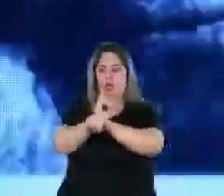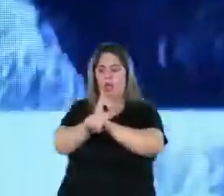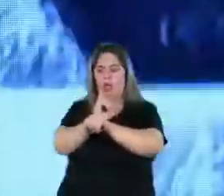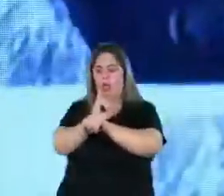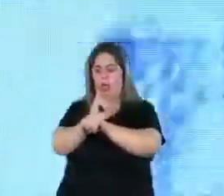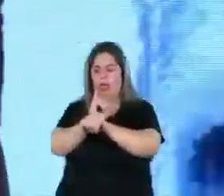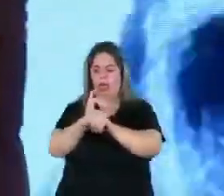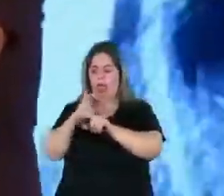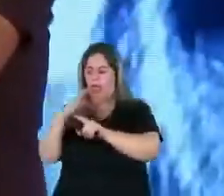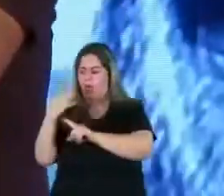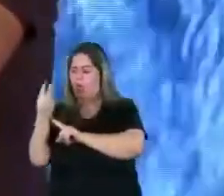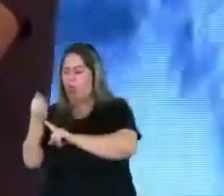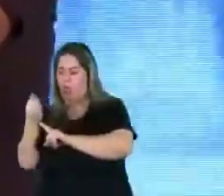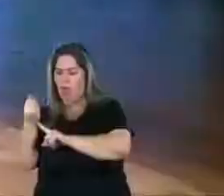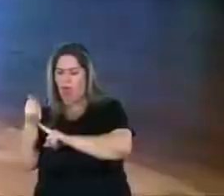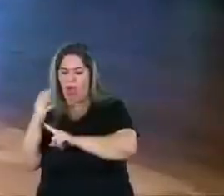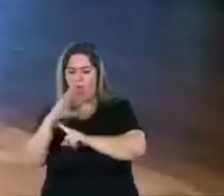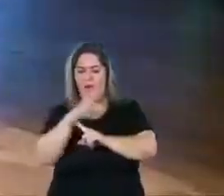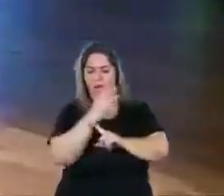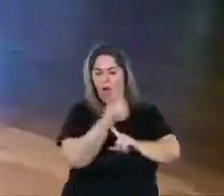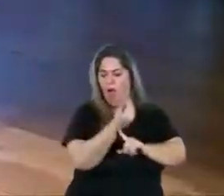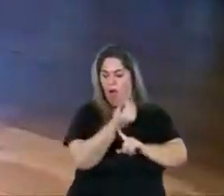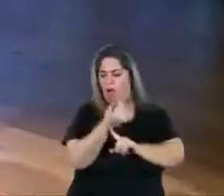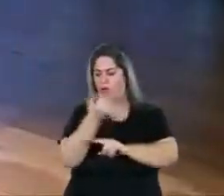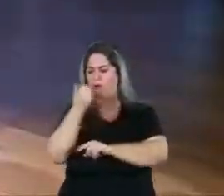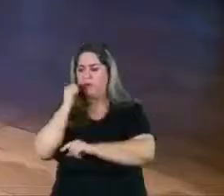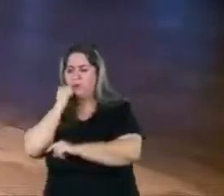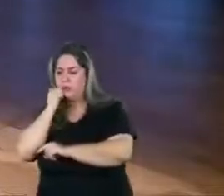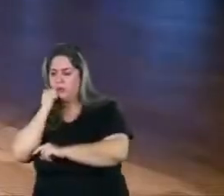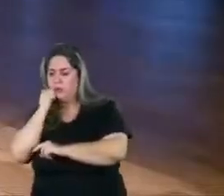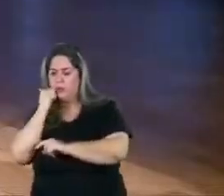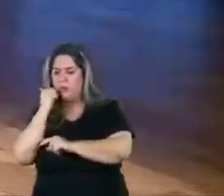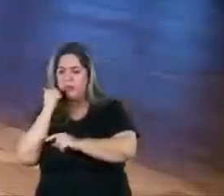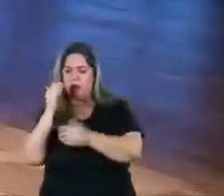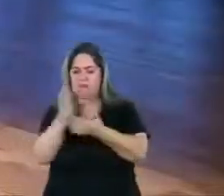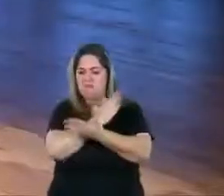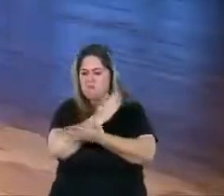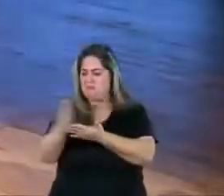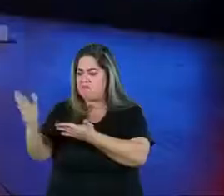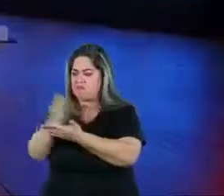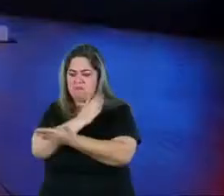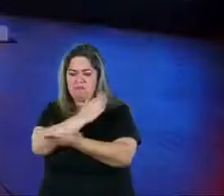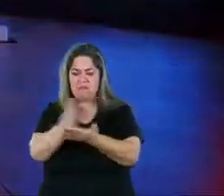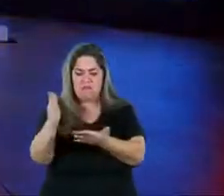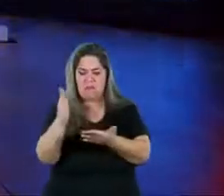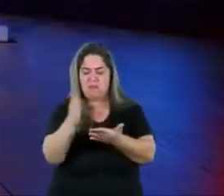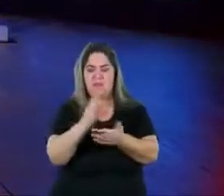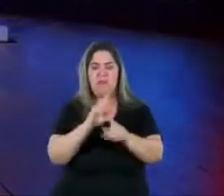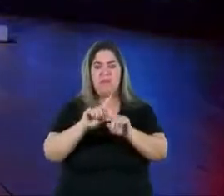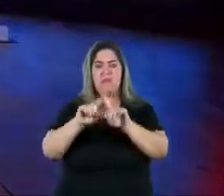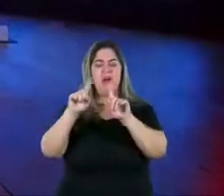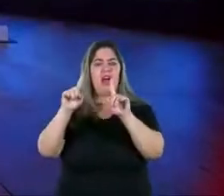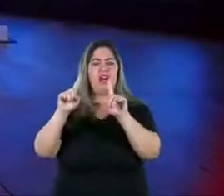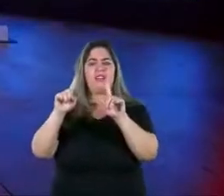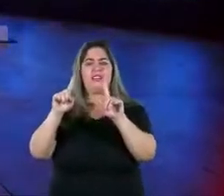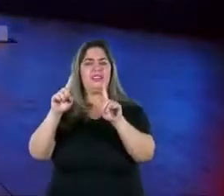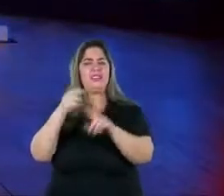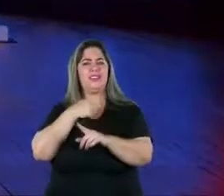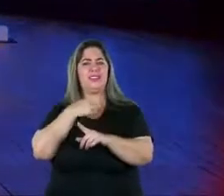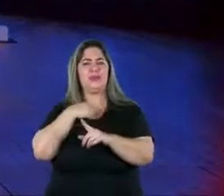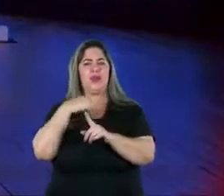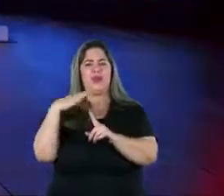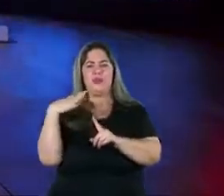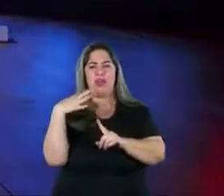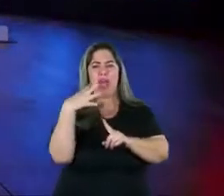arte. Arte e ciência excluíam-se mutuamente na paradigmatologia clássica. A arte é